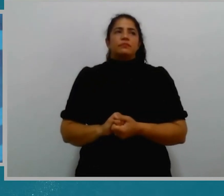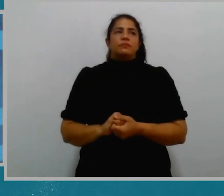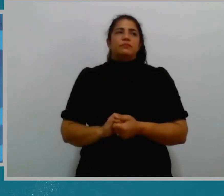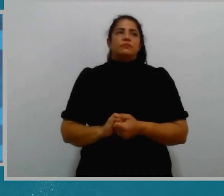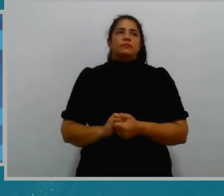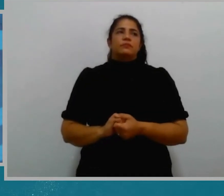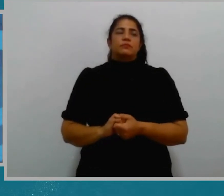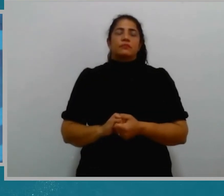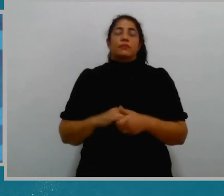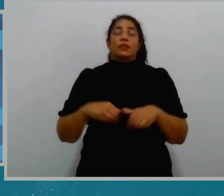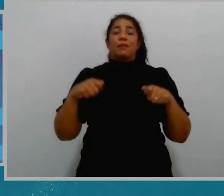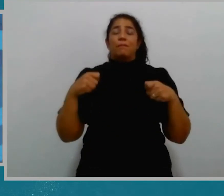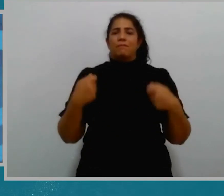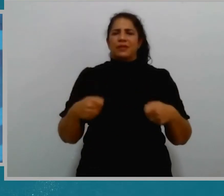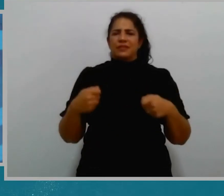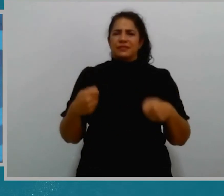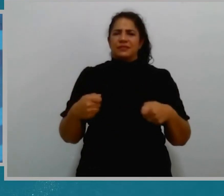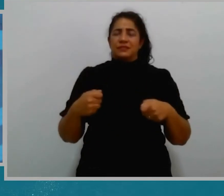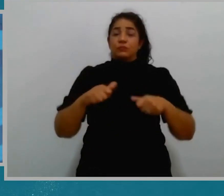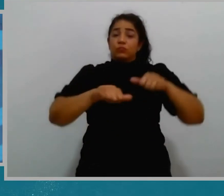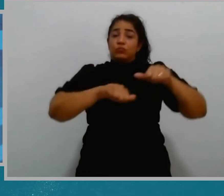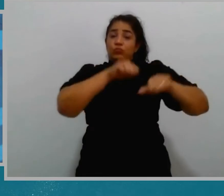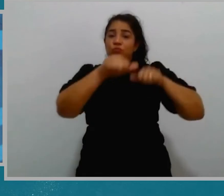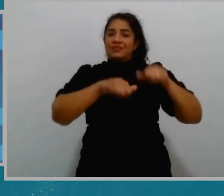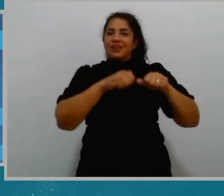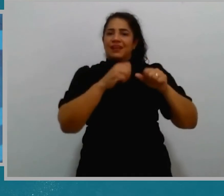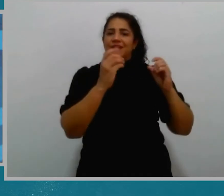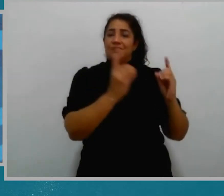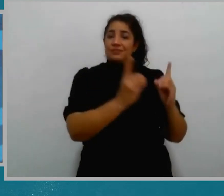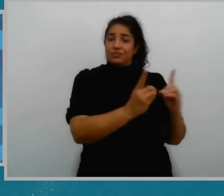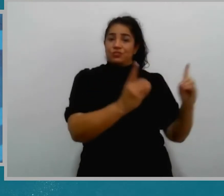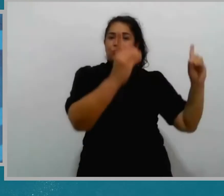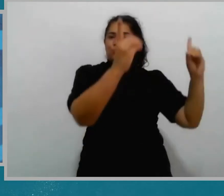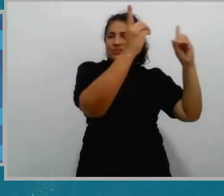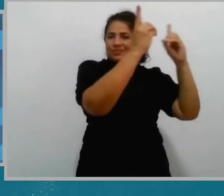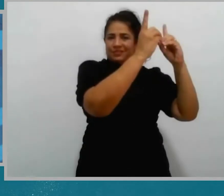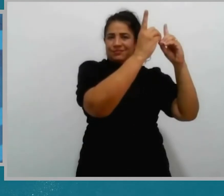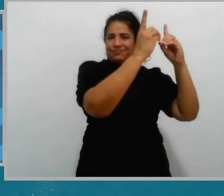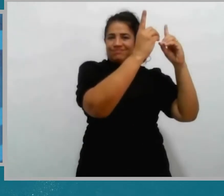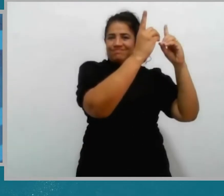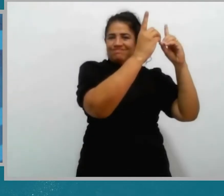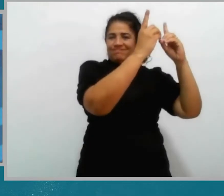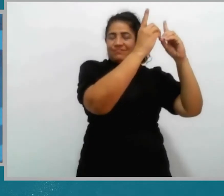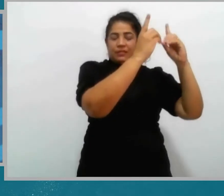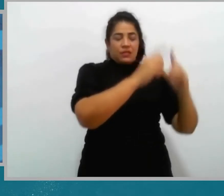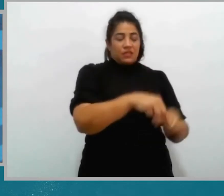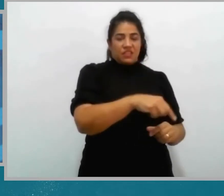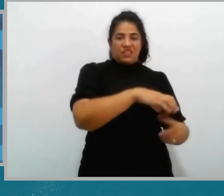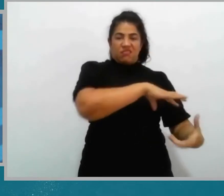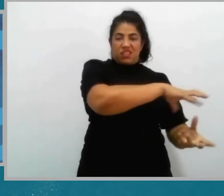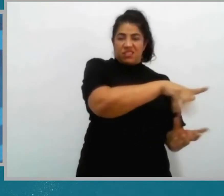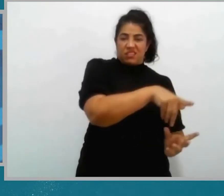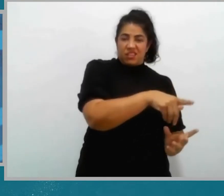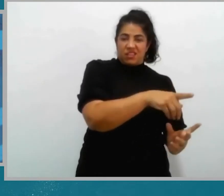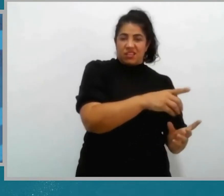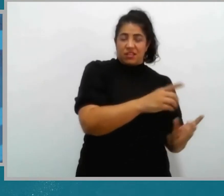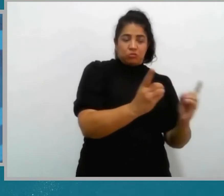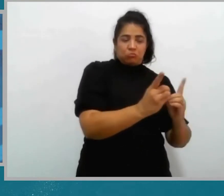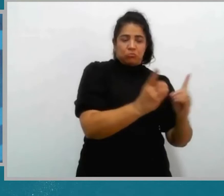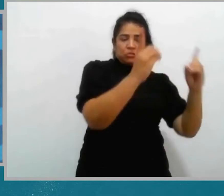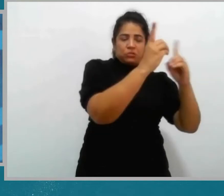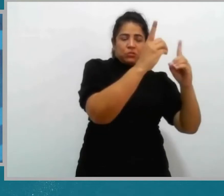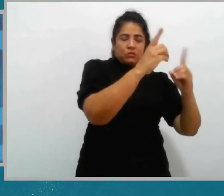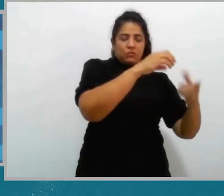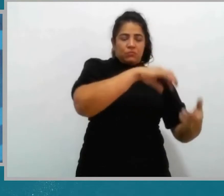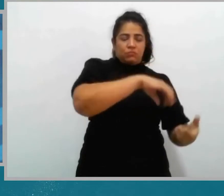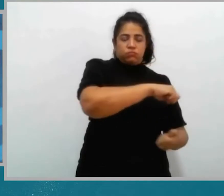Precisamos sair dessa esfera. Sair da esfera de Bemote e de Leviatã.